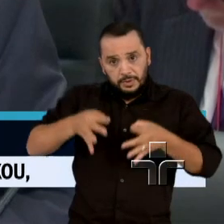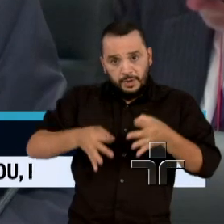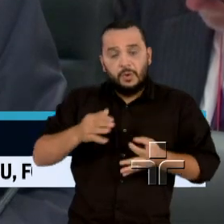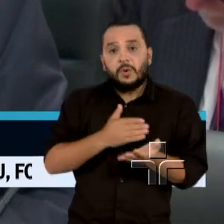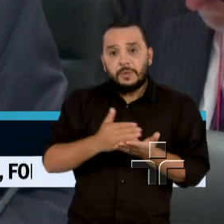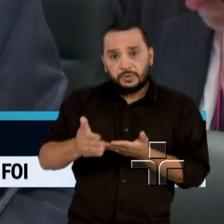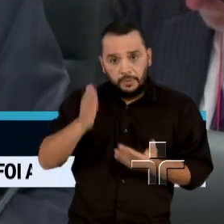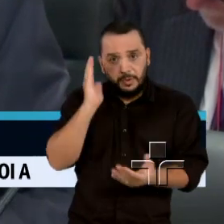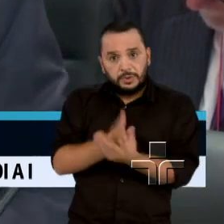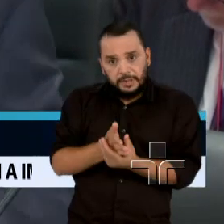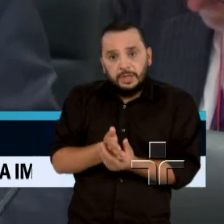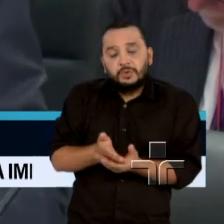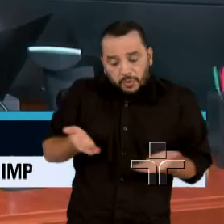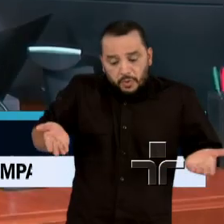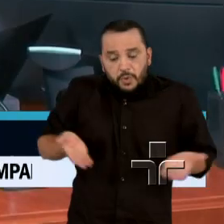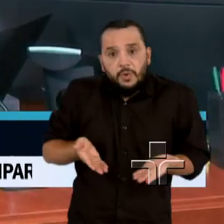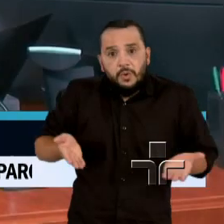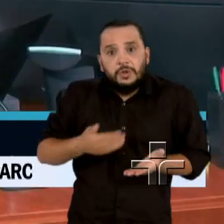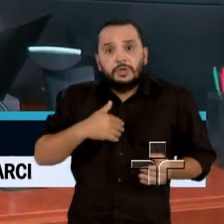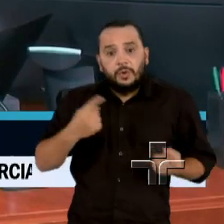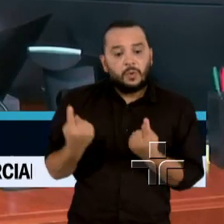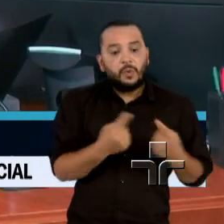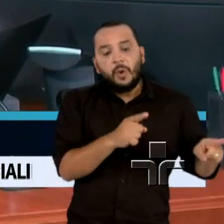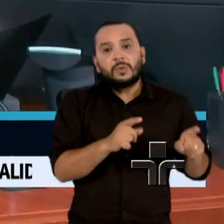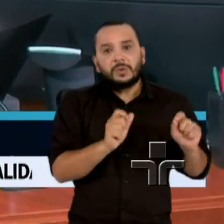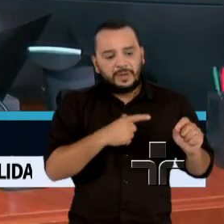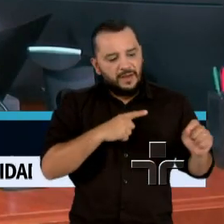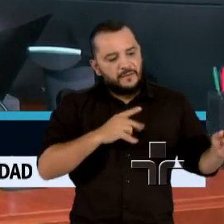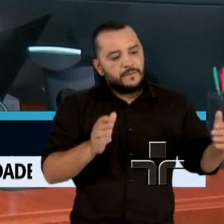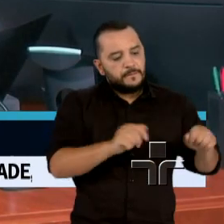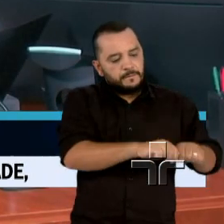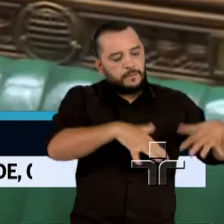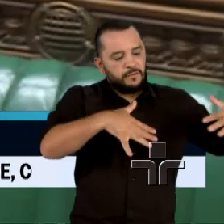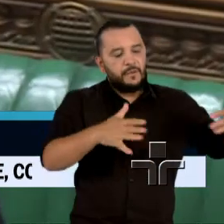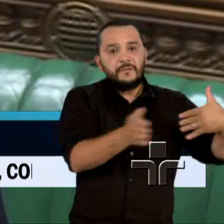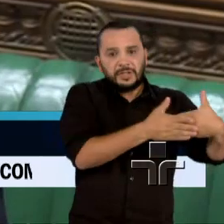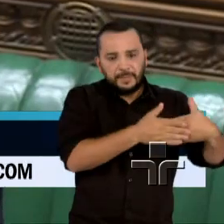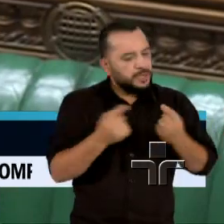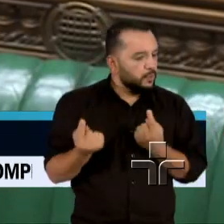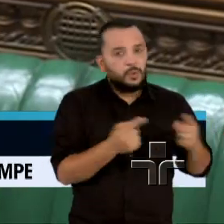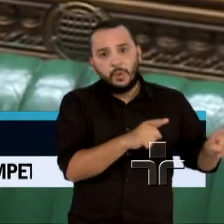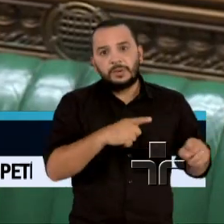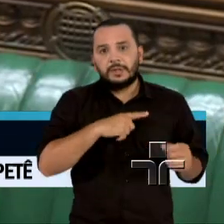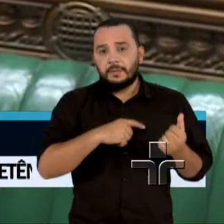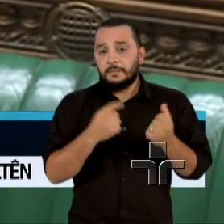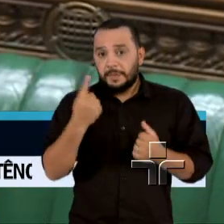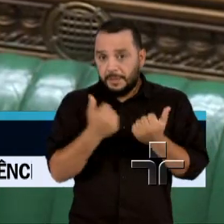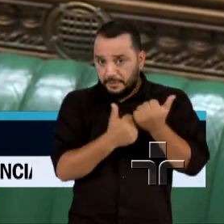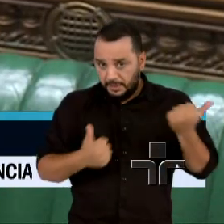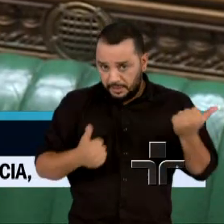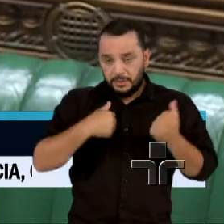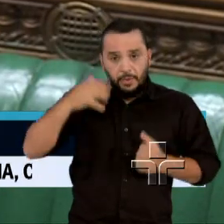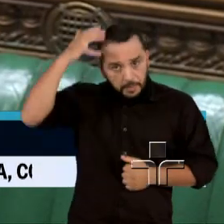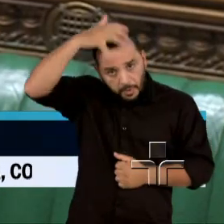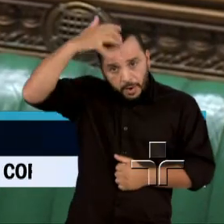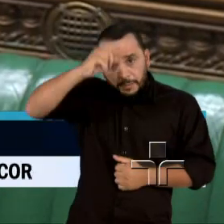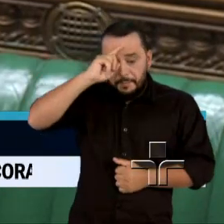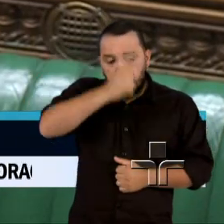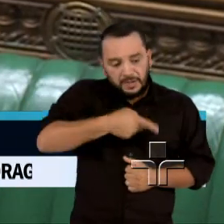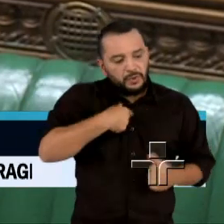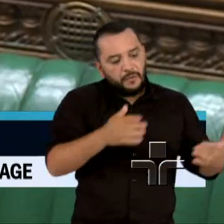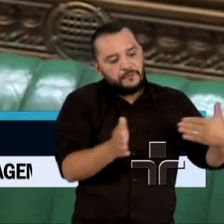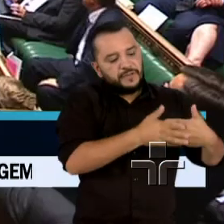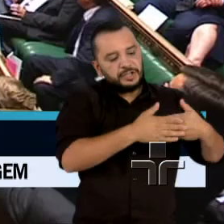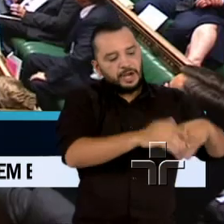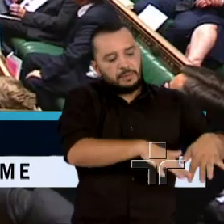processos contra a suspensão do parlamento. A medida foi determinada pelo primeiro-ministro britânico Boris Johnson. Nas últimas